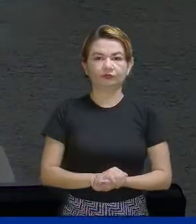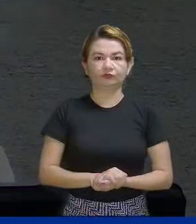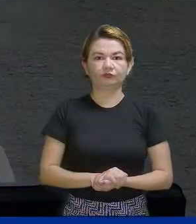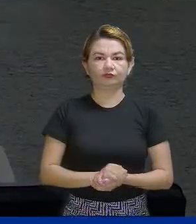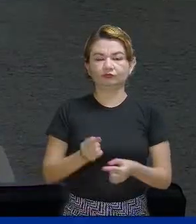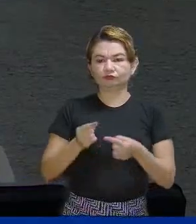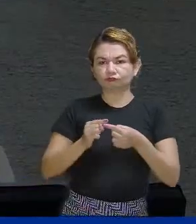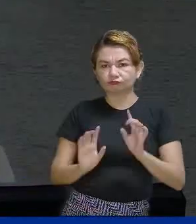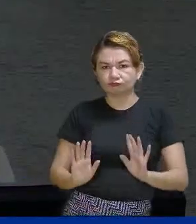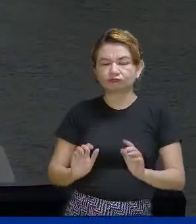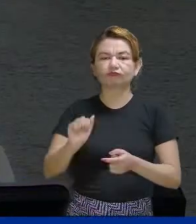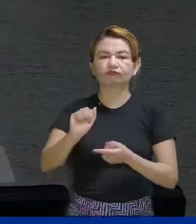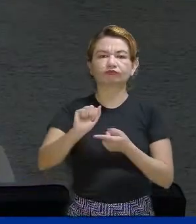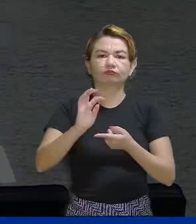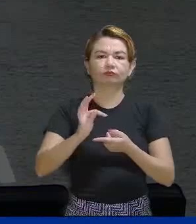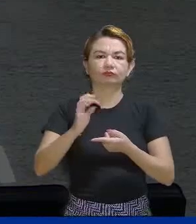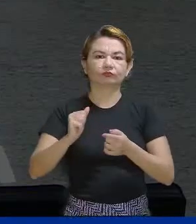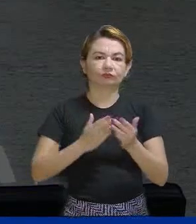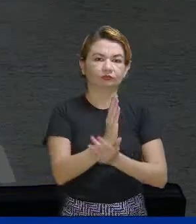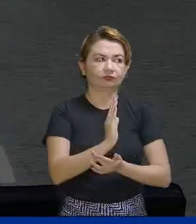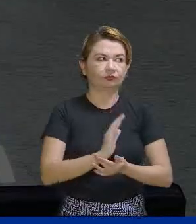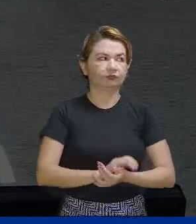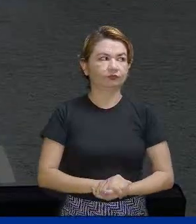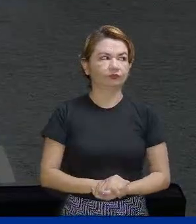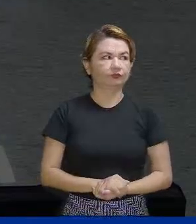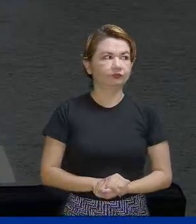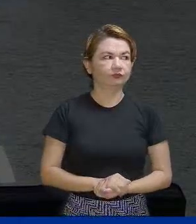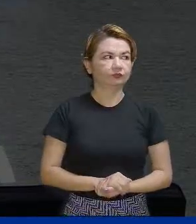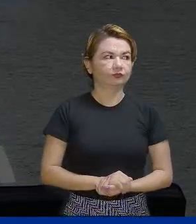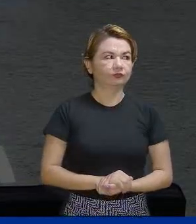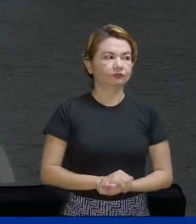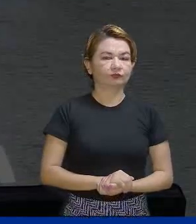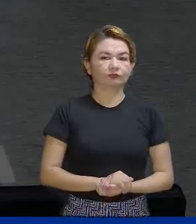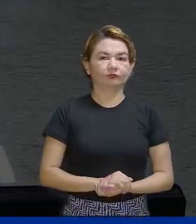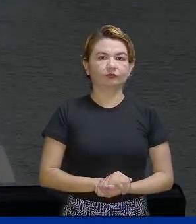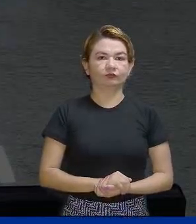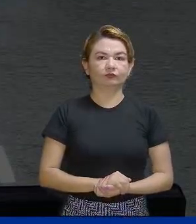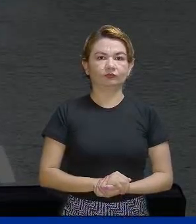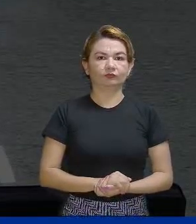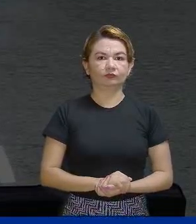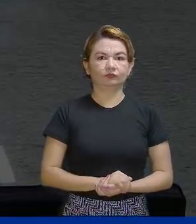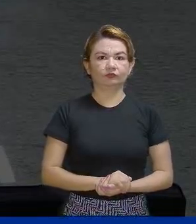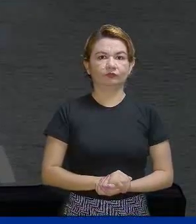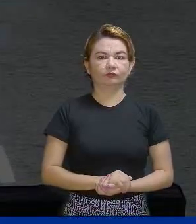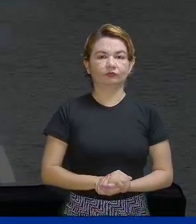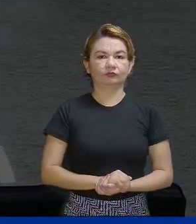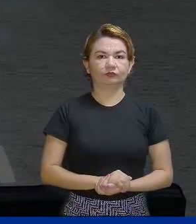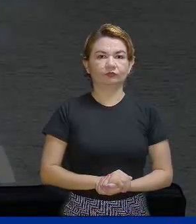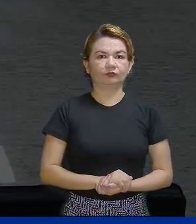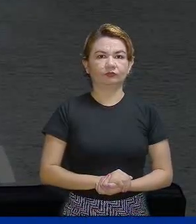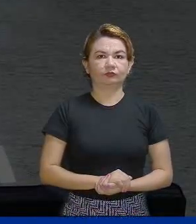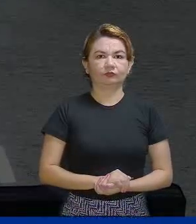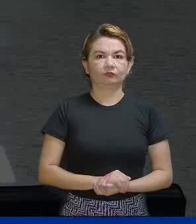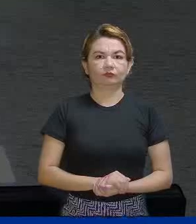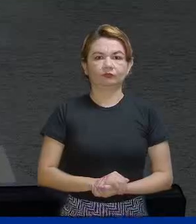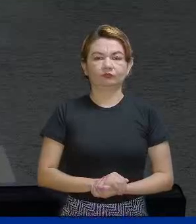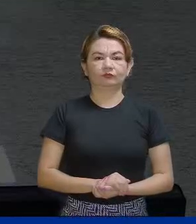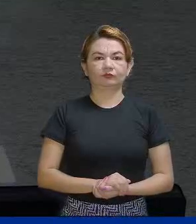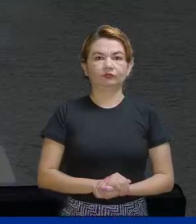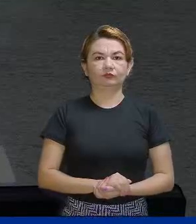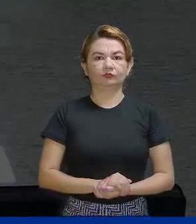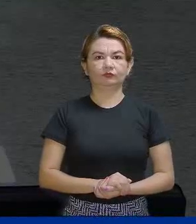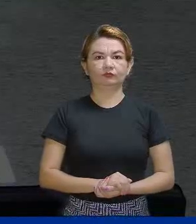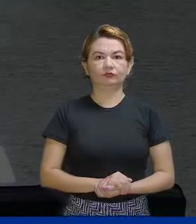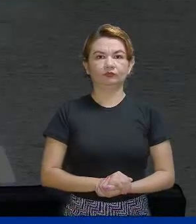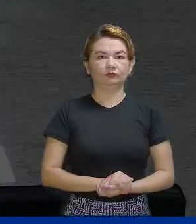Se declaro aprovada a ata. Imagem ampla do plenário. Na tela, no canto direito superior, o logo do TRAP, no canto direito inferior, janela de